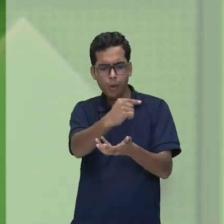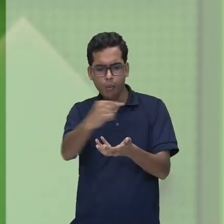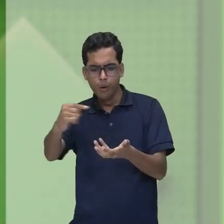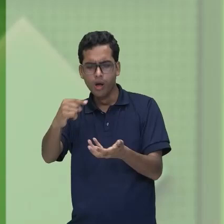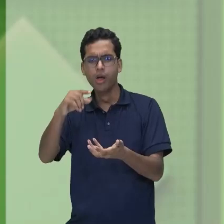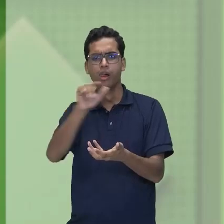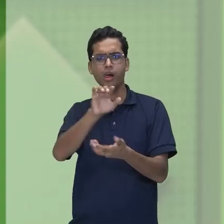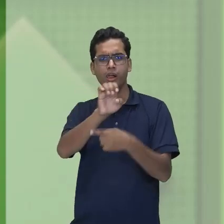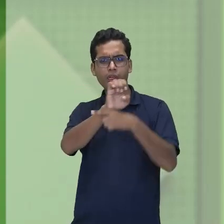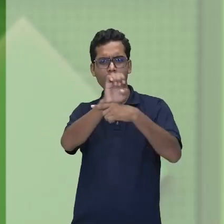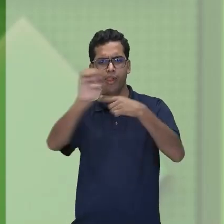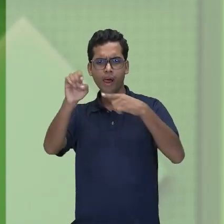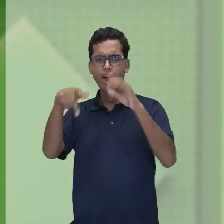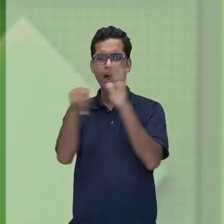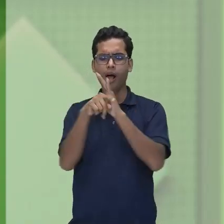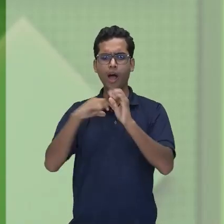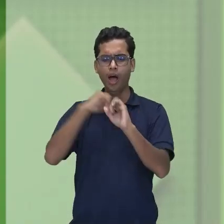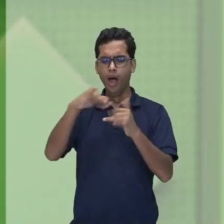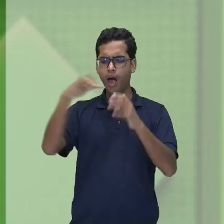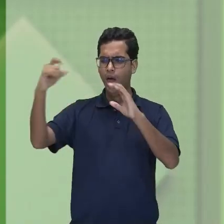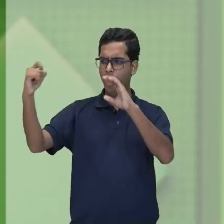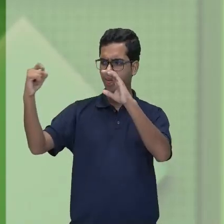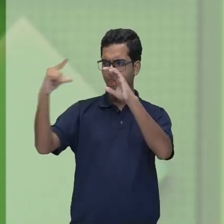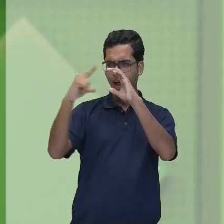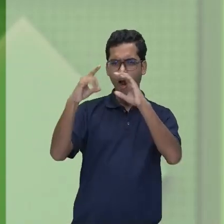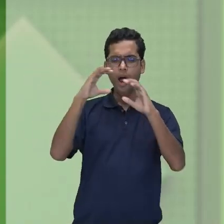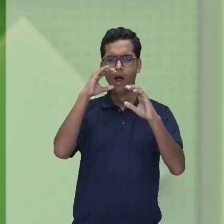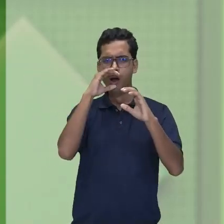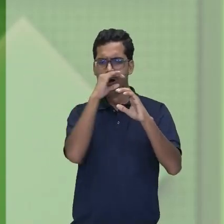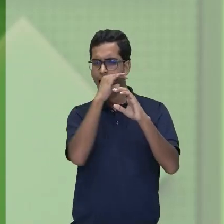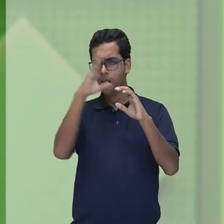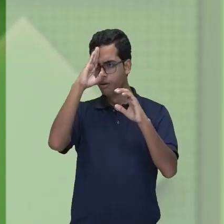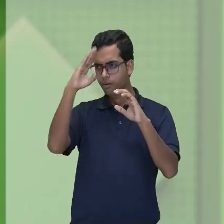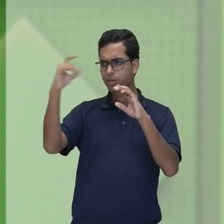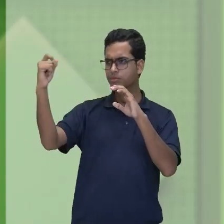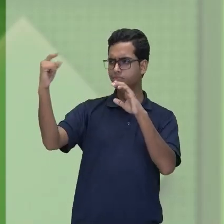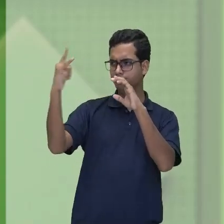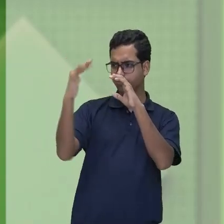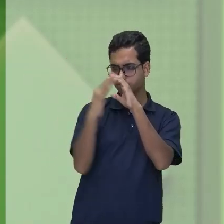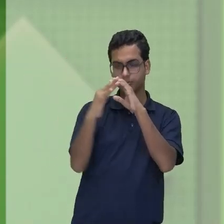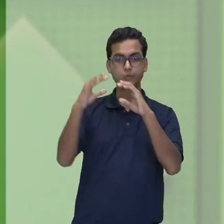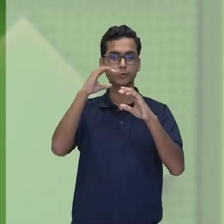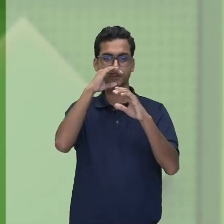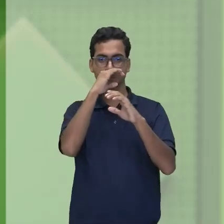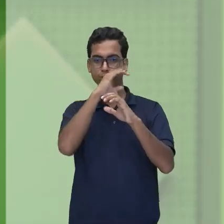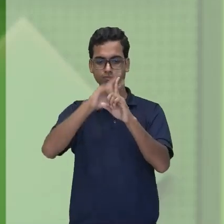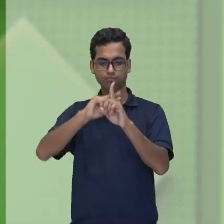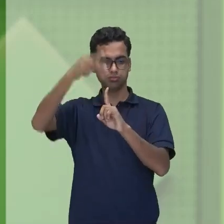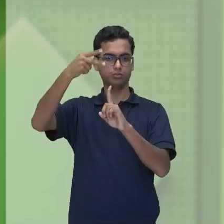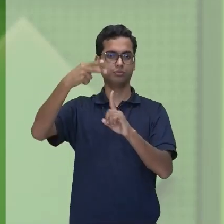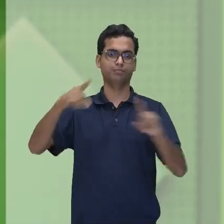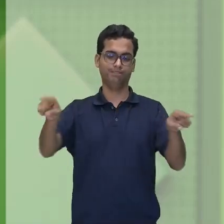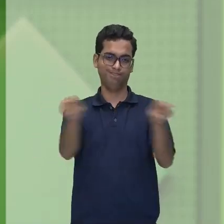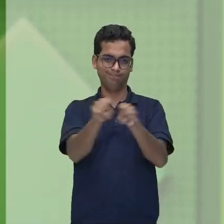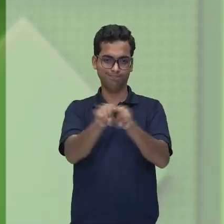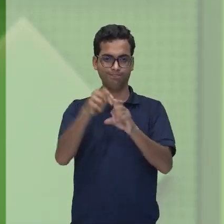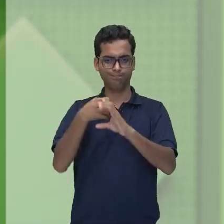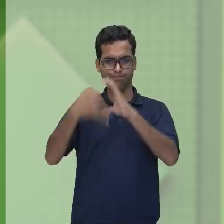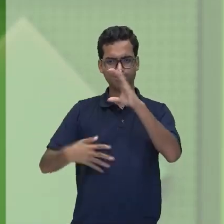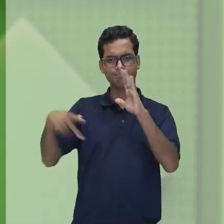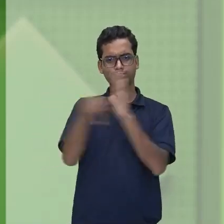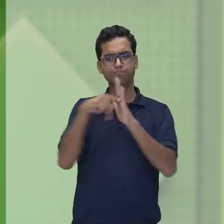recebe mais luz, consequentemente, mais calor. Isso, né, dá ali essa característica do